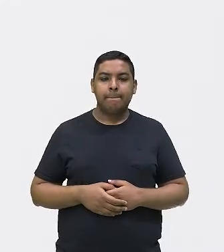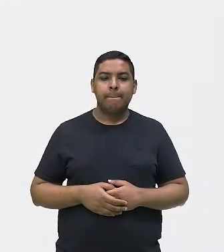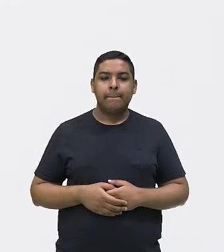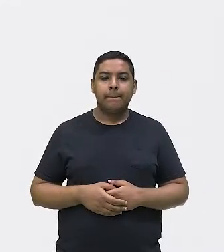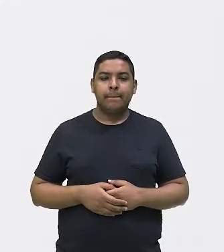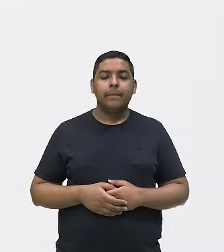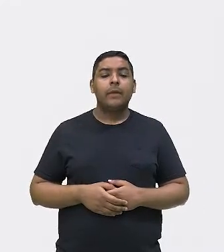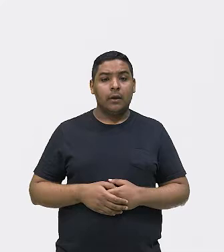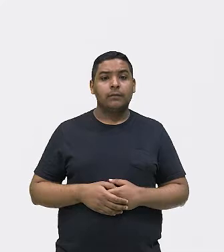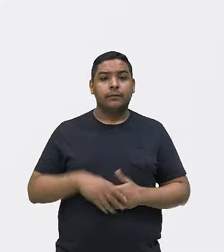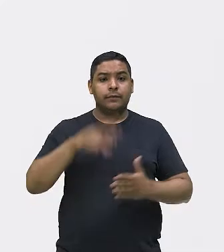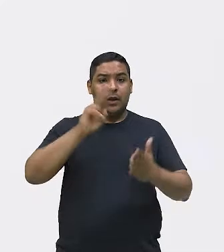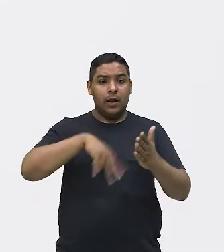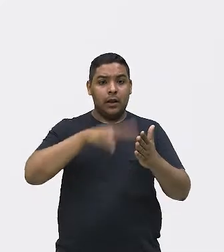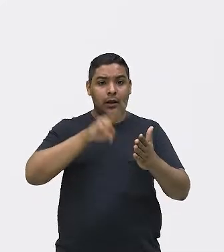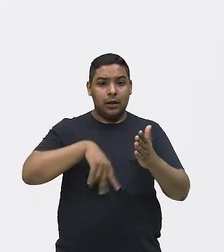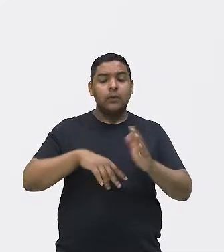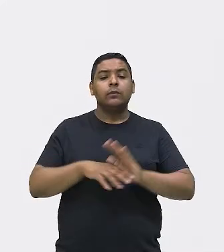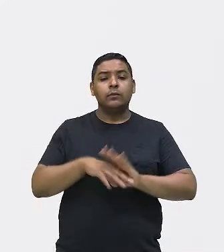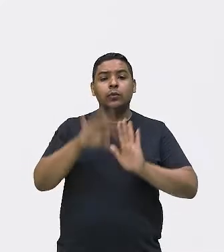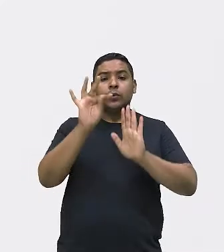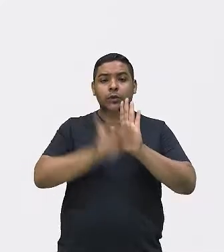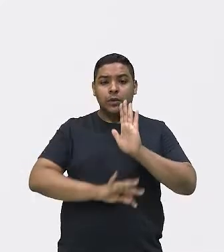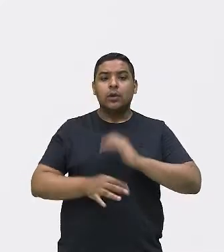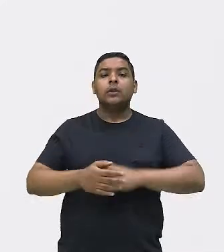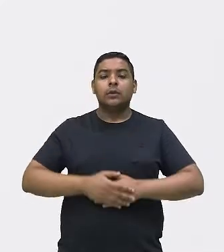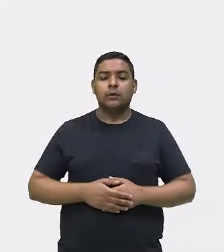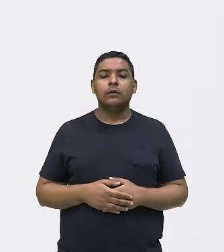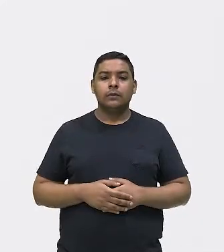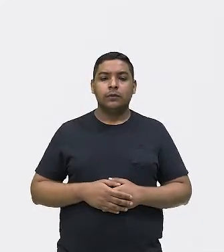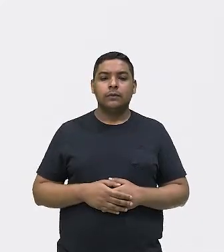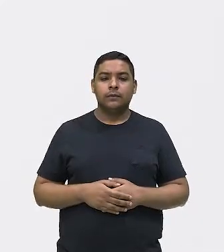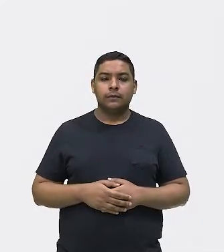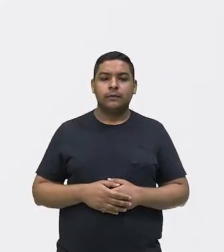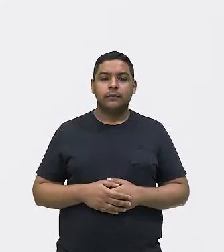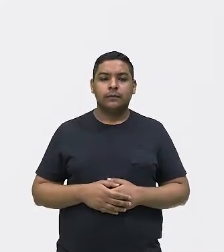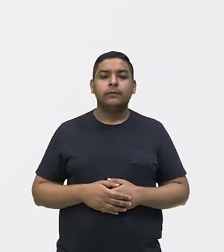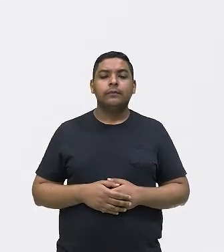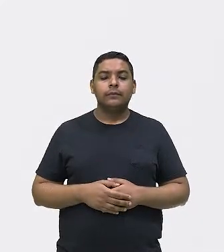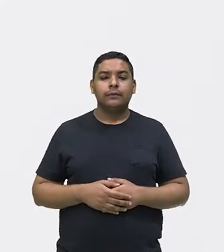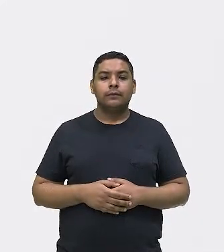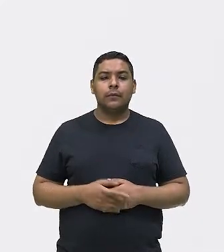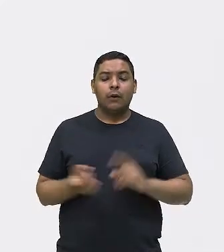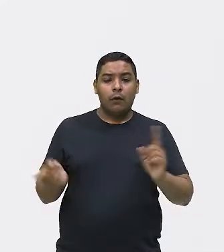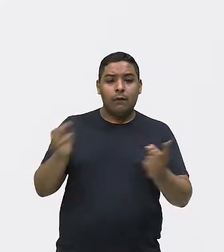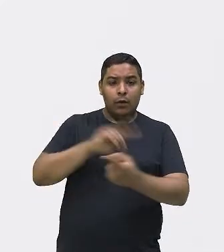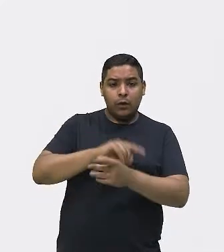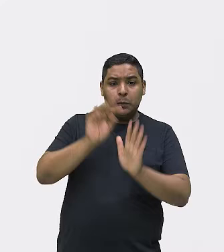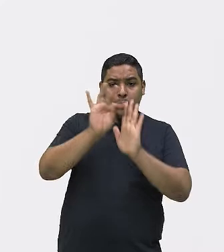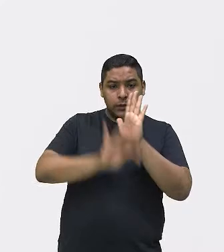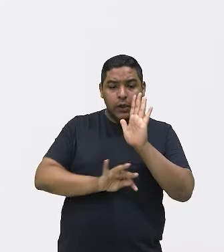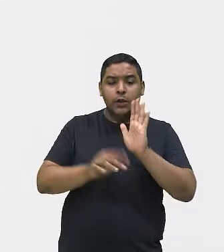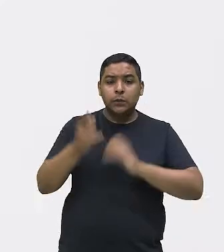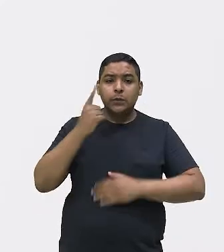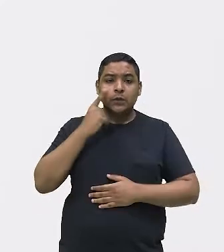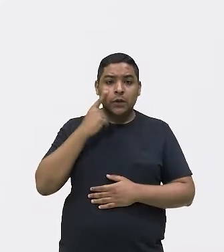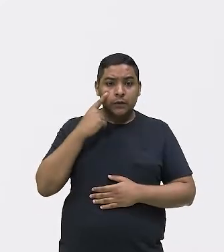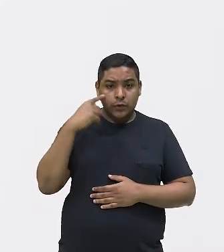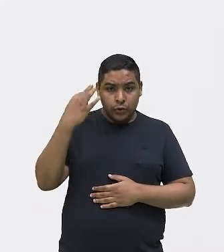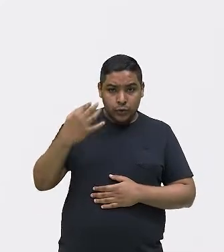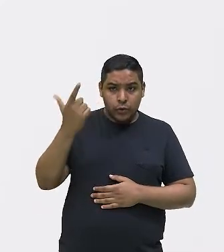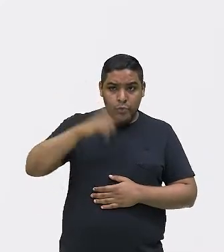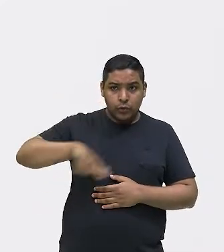Leiam bem o texto, né? Façam aí uma leitura. E vamos voltar aqui para o texto suporte para vocês observarem melhor aí,